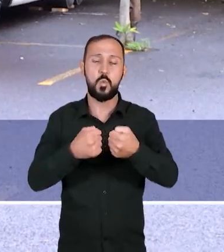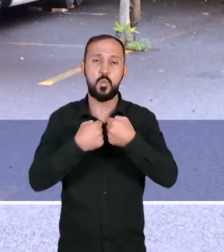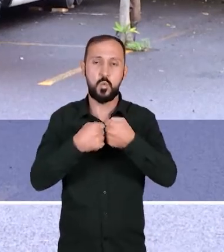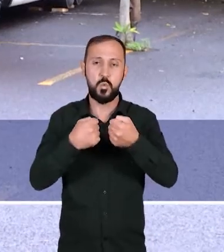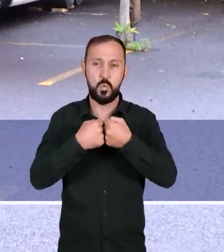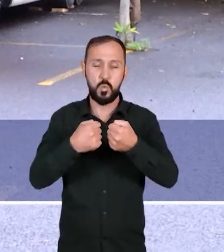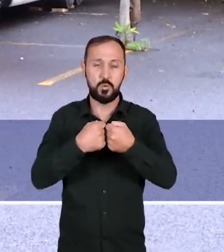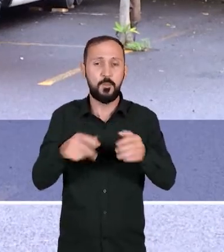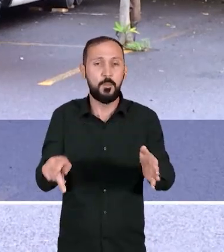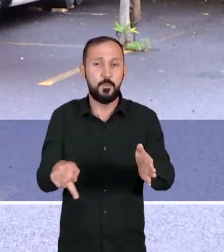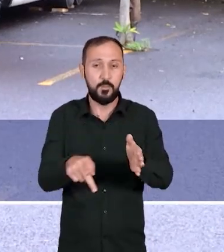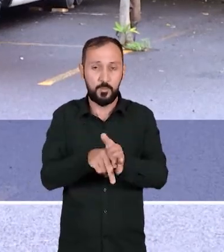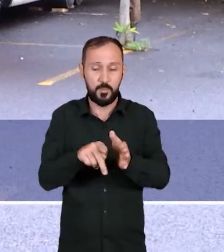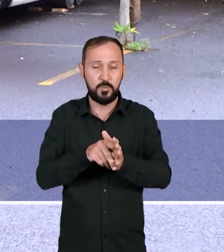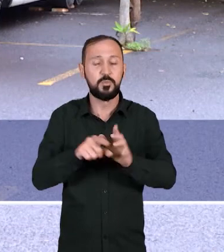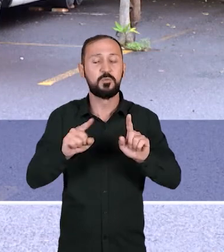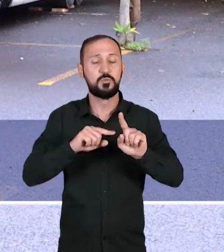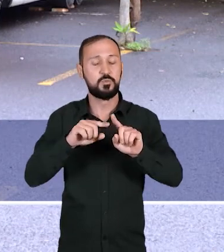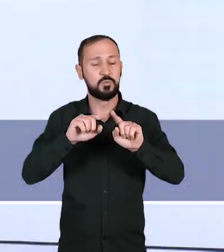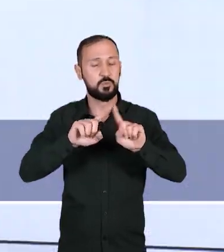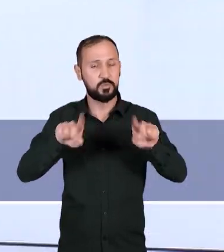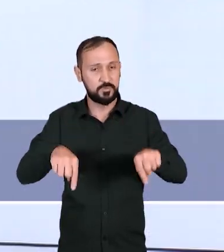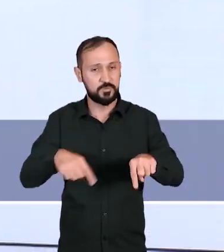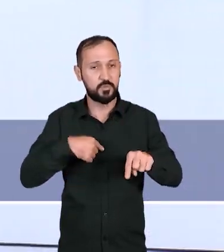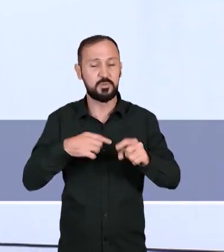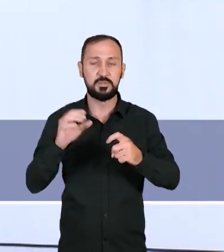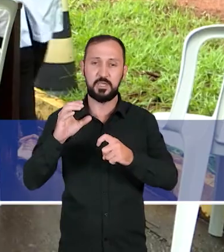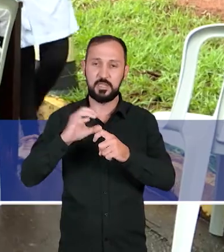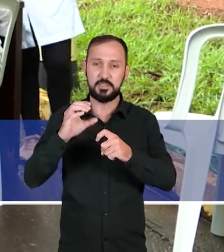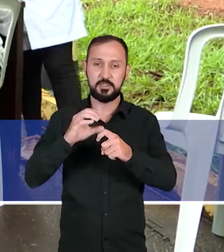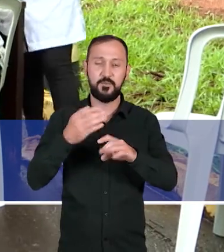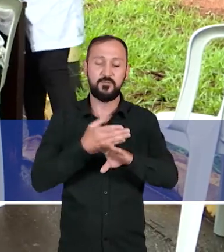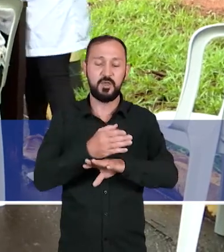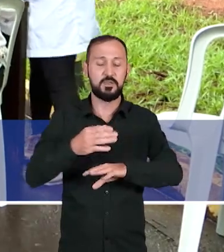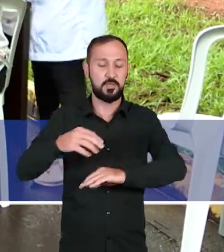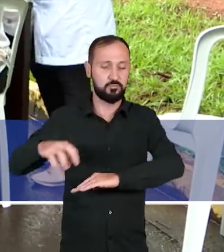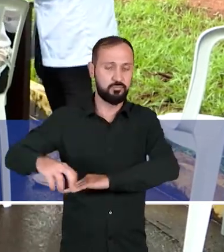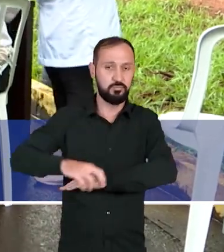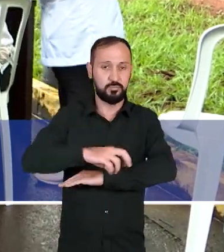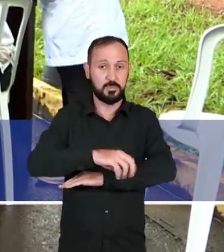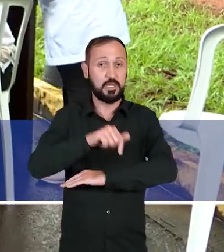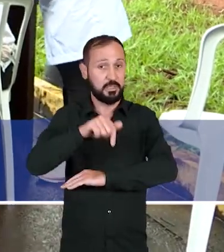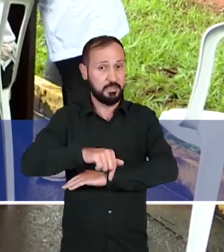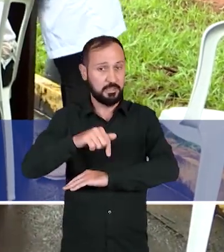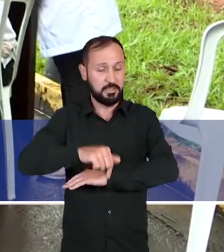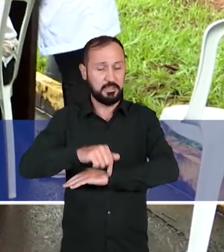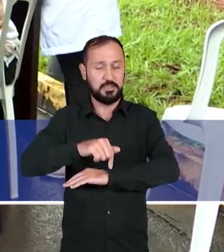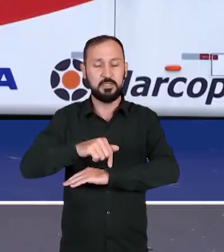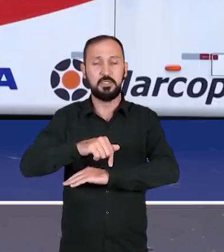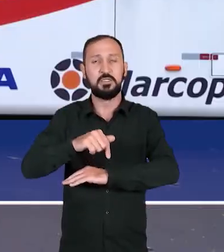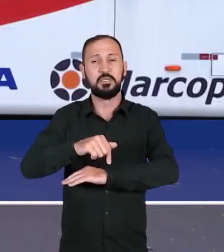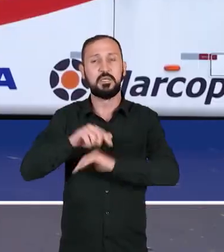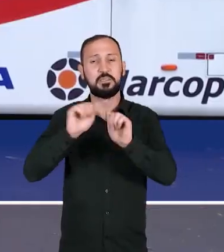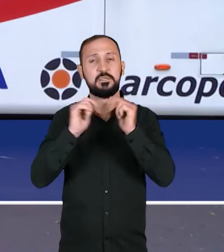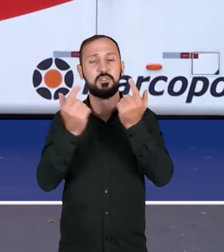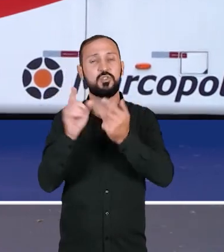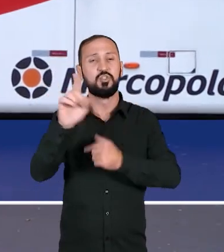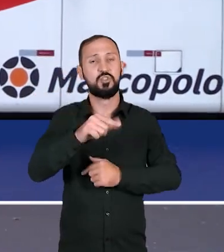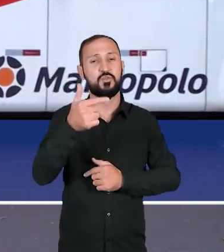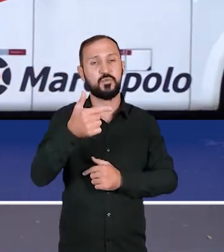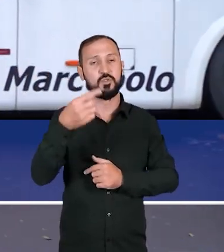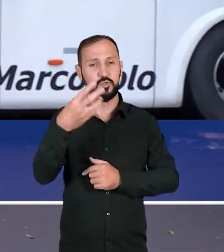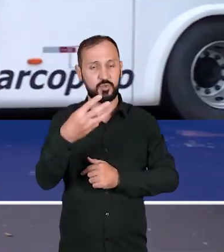de Assistência dos Servidores Públicos de Mato Grosso do Sul, a CACEMES, estará no estacionamento da Assembleia Legislativa no dia